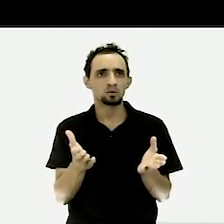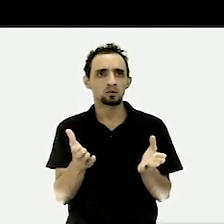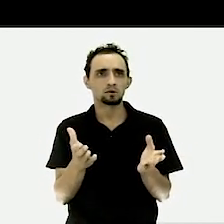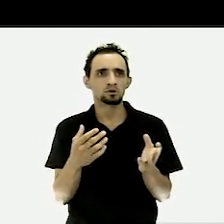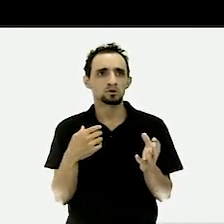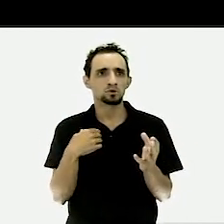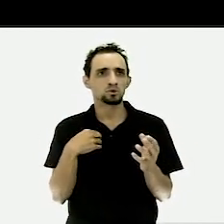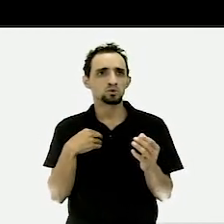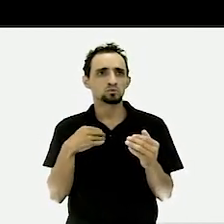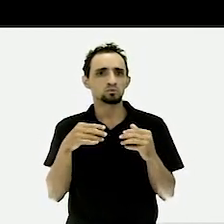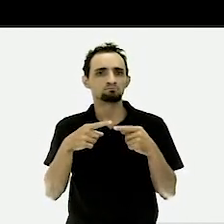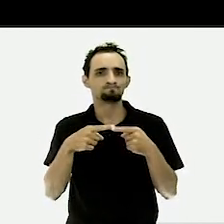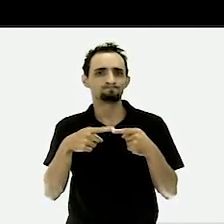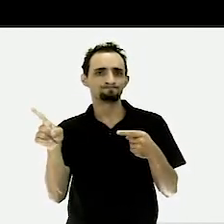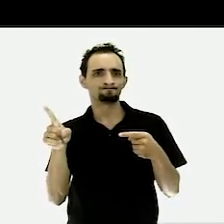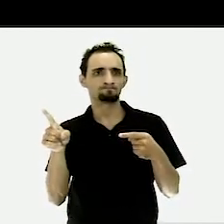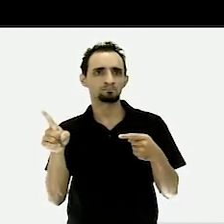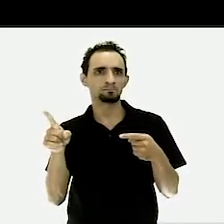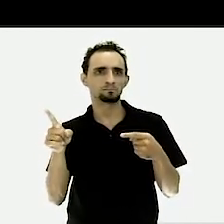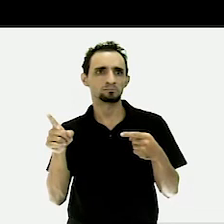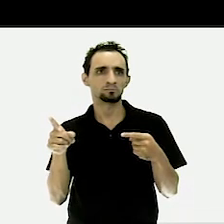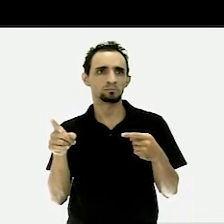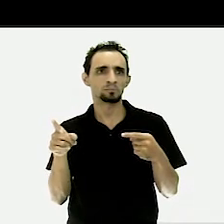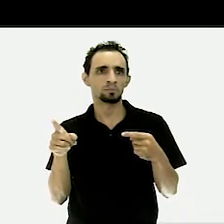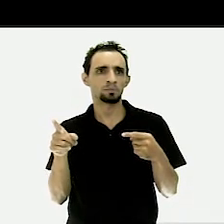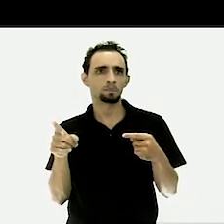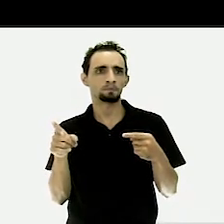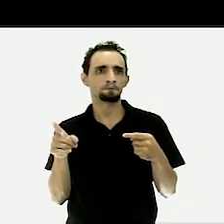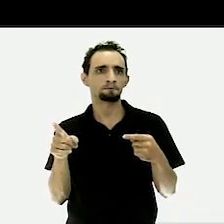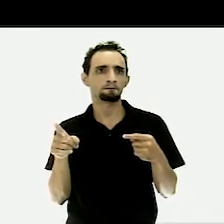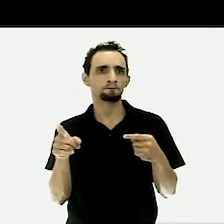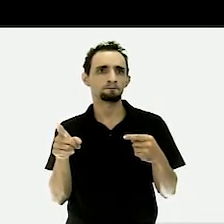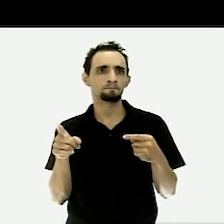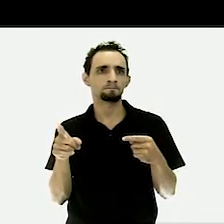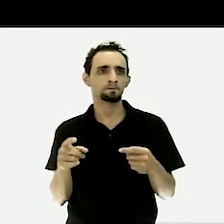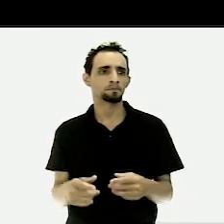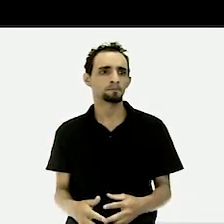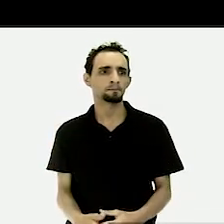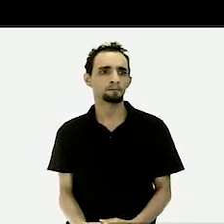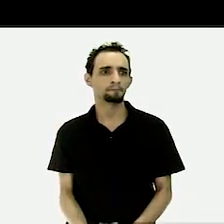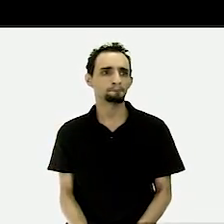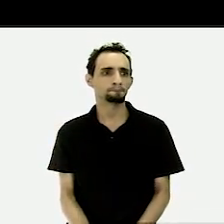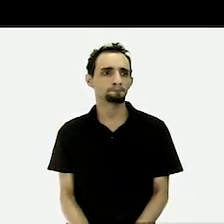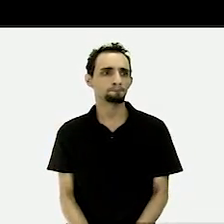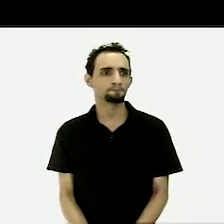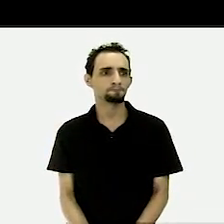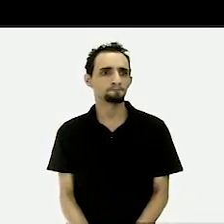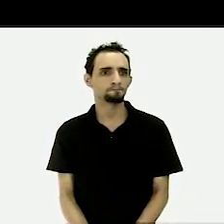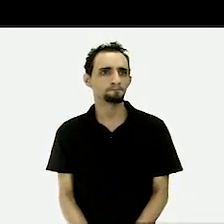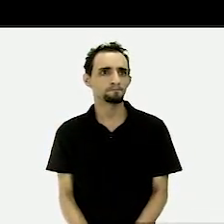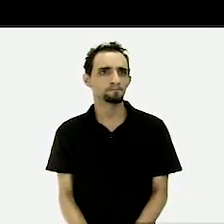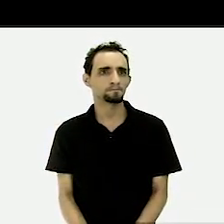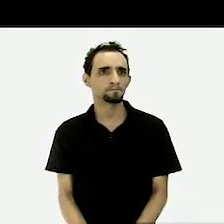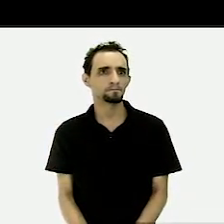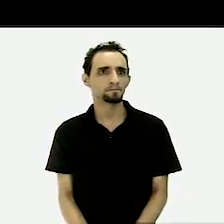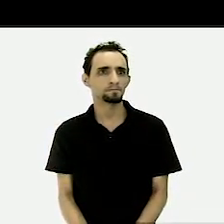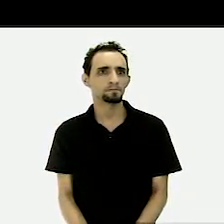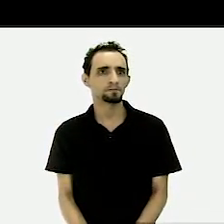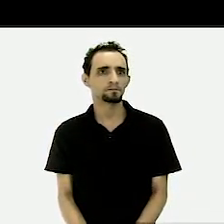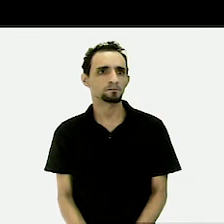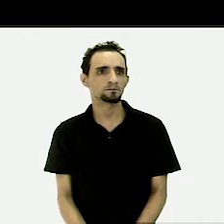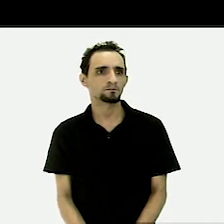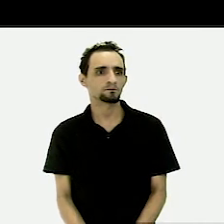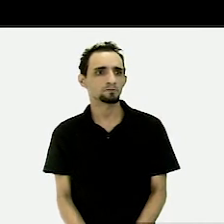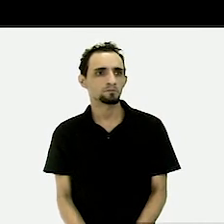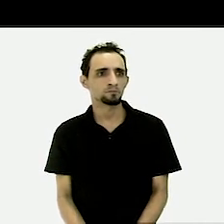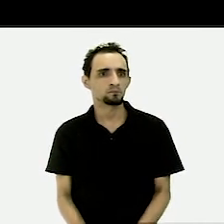assim. Infelizmente, a cultura, as mulheres acham que elas nasceram para sofrer. Então, elas